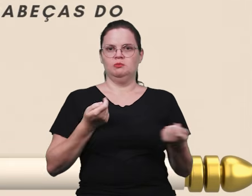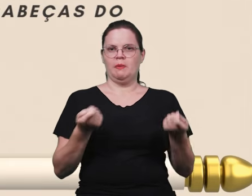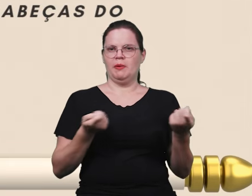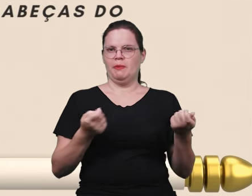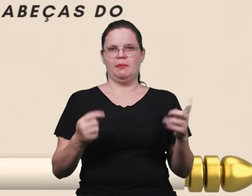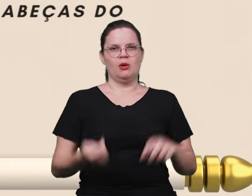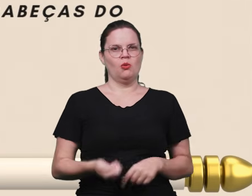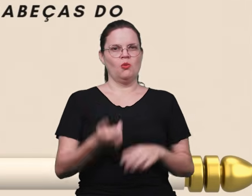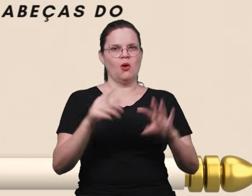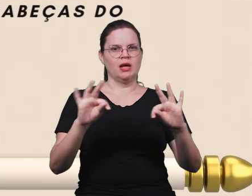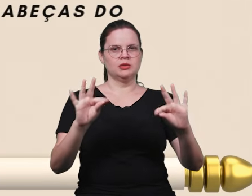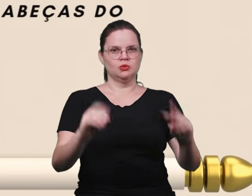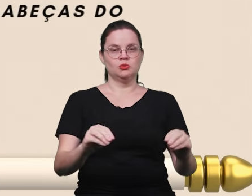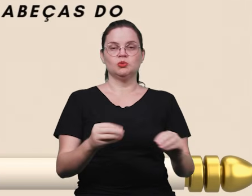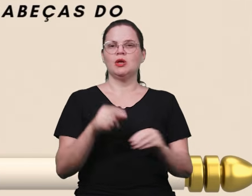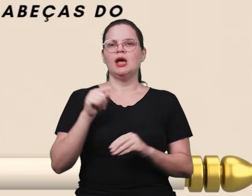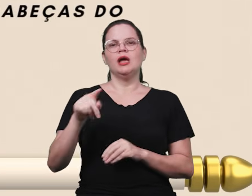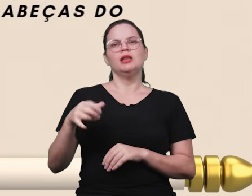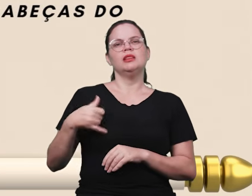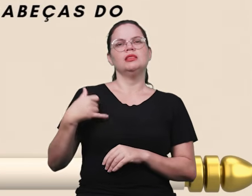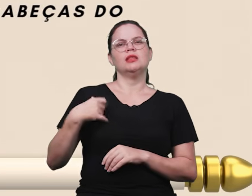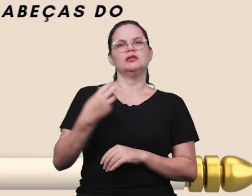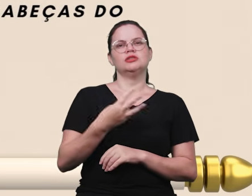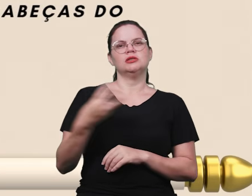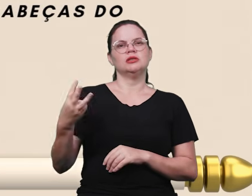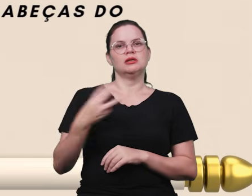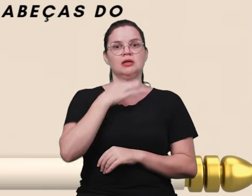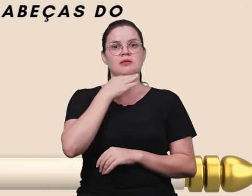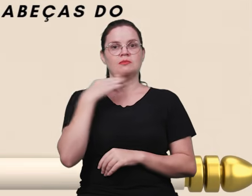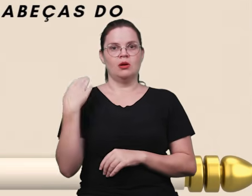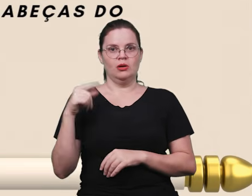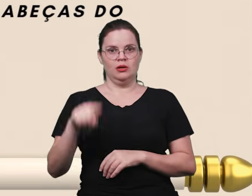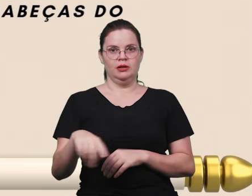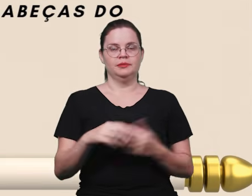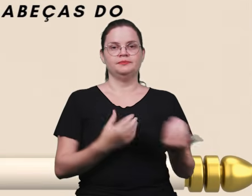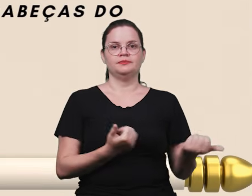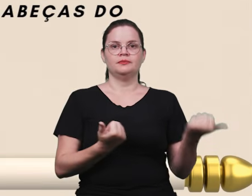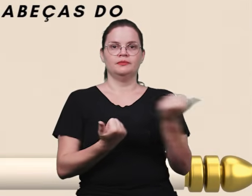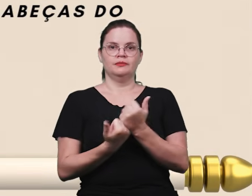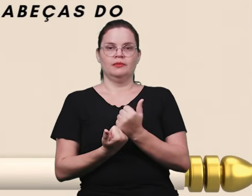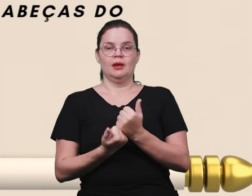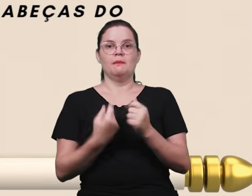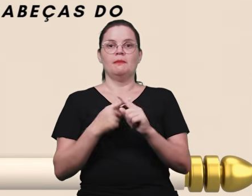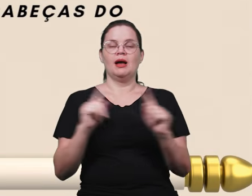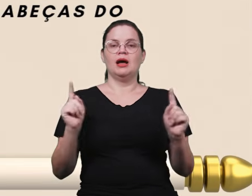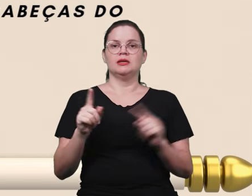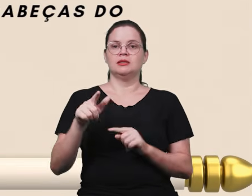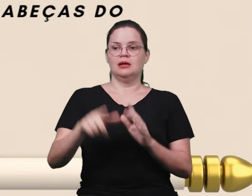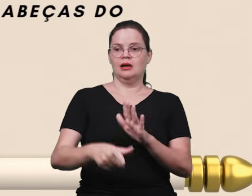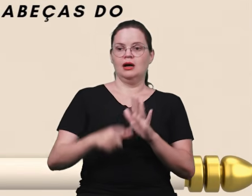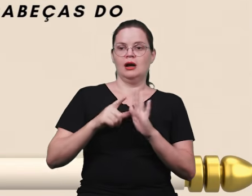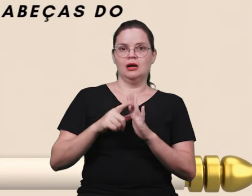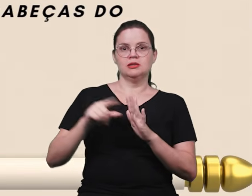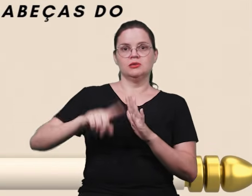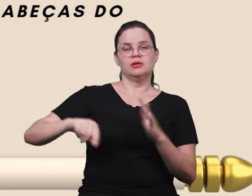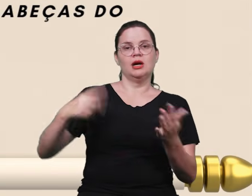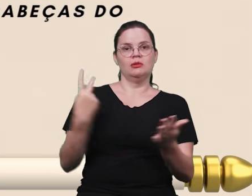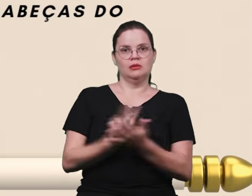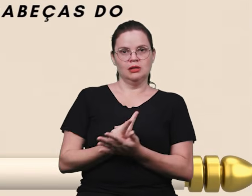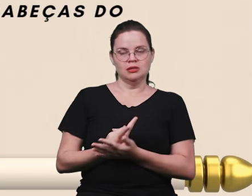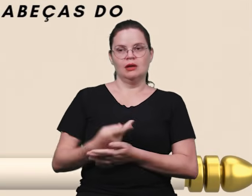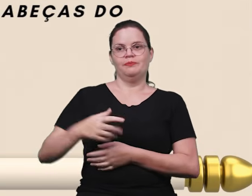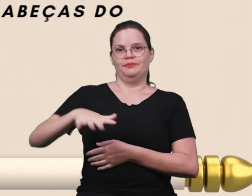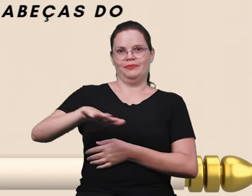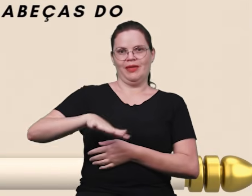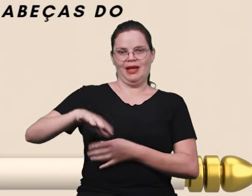precocemente aos 33 anos e o seu extenso reino é dividido entre os